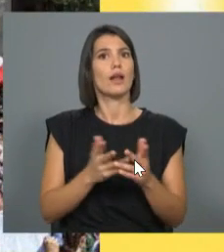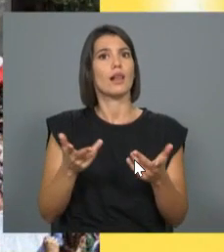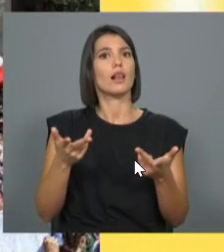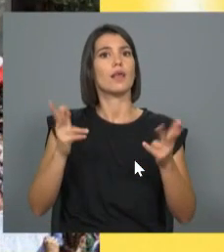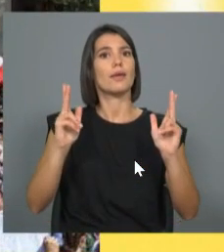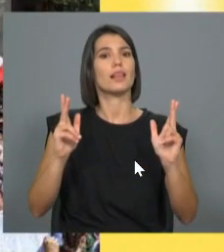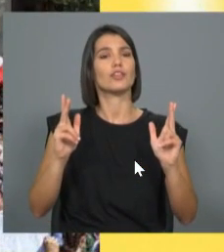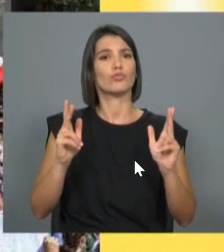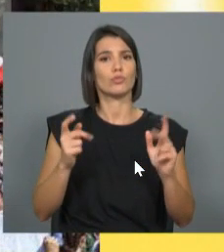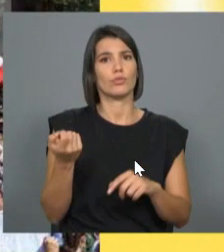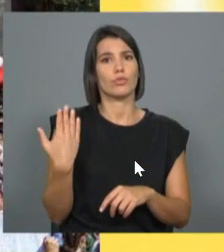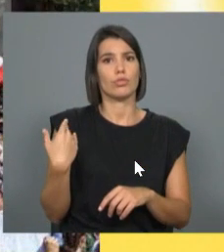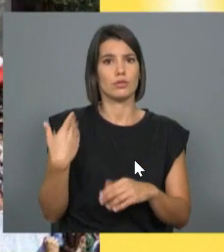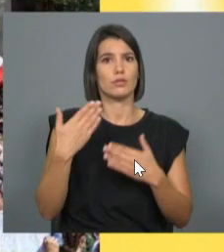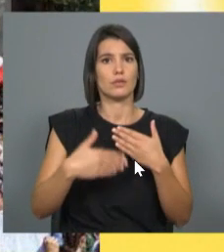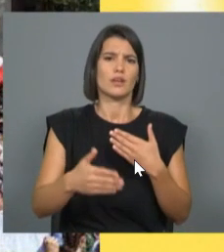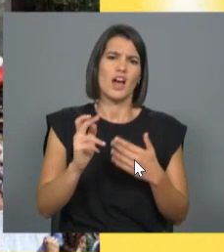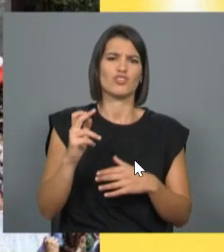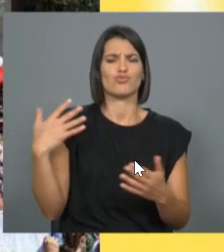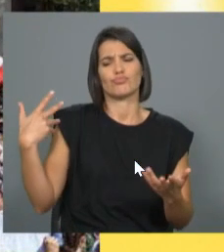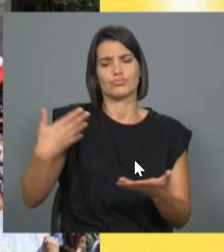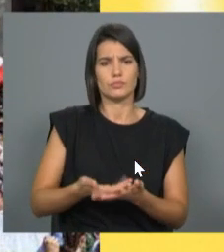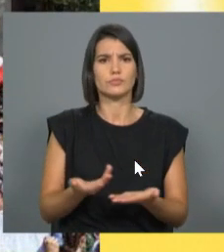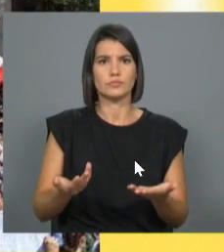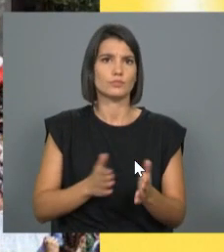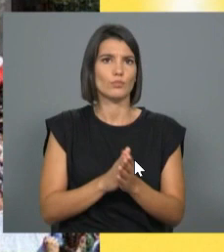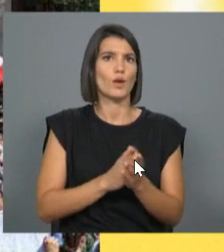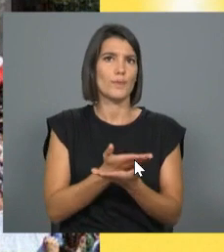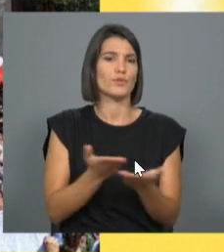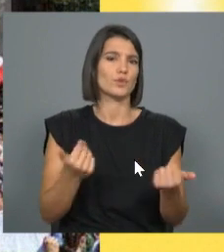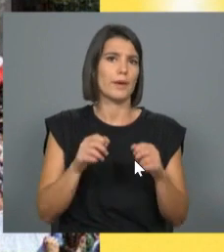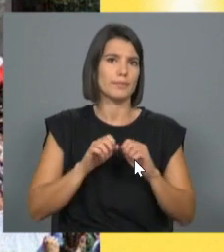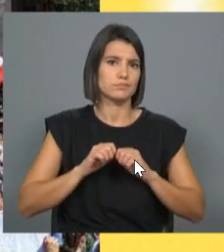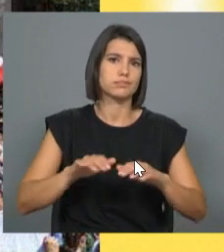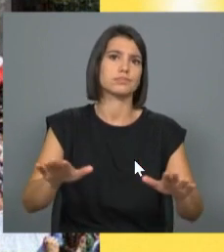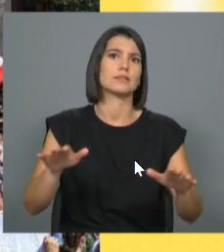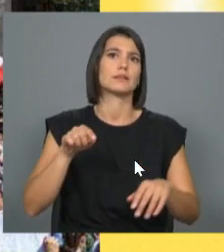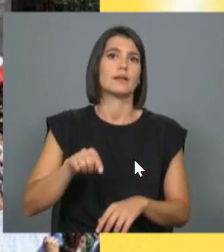houve recentemente, nos últimos anos, digamos assim. Portanto,